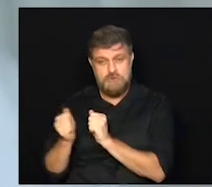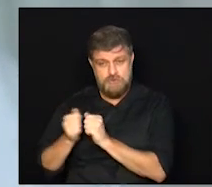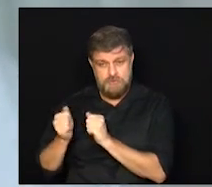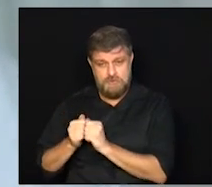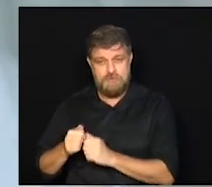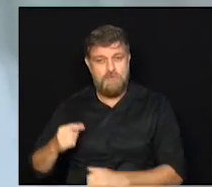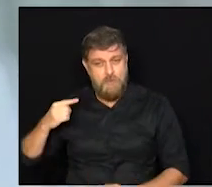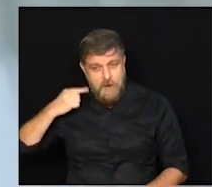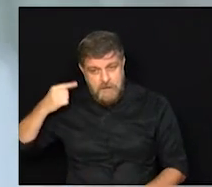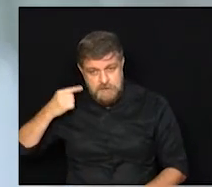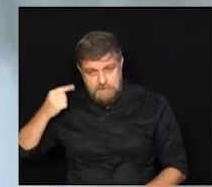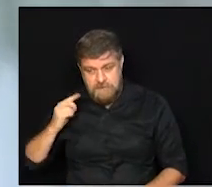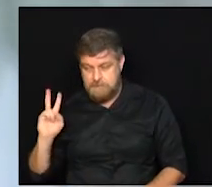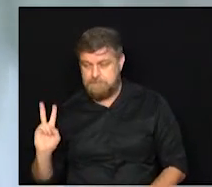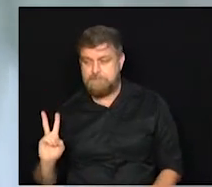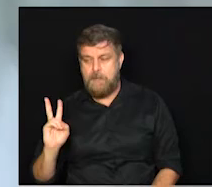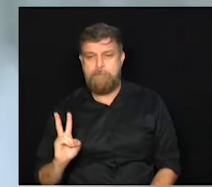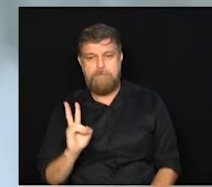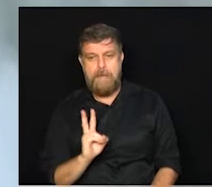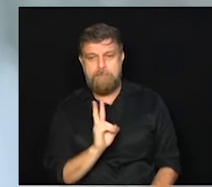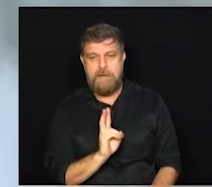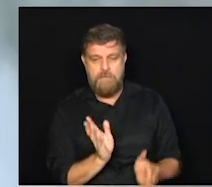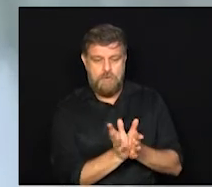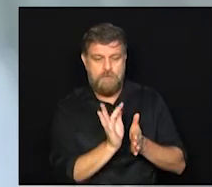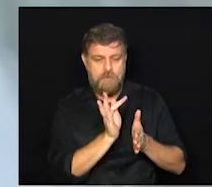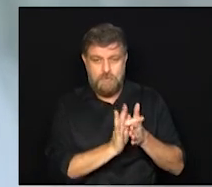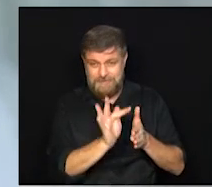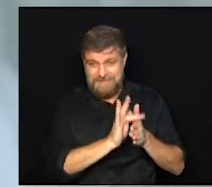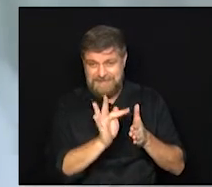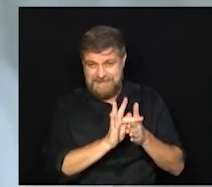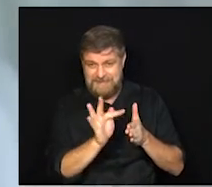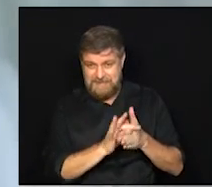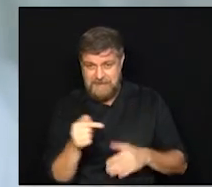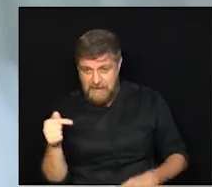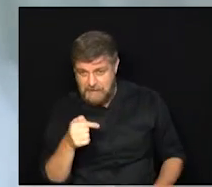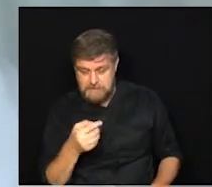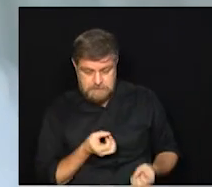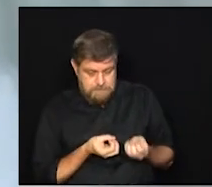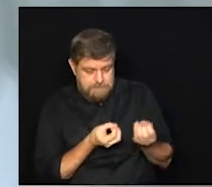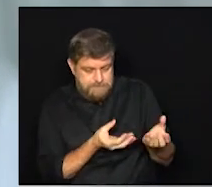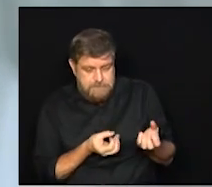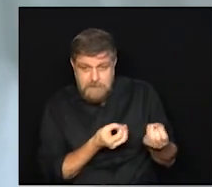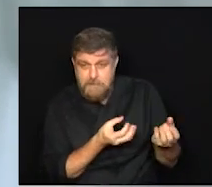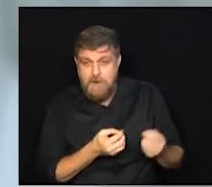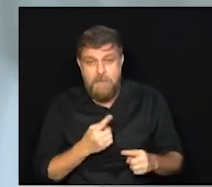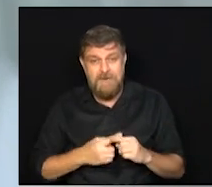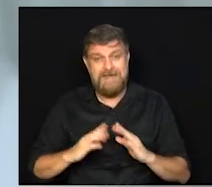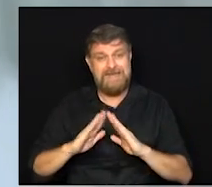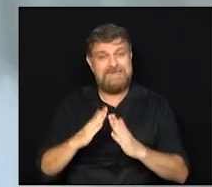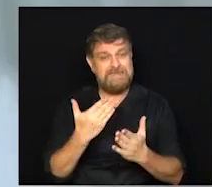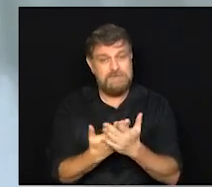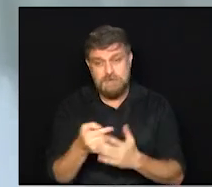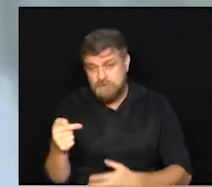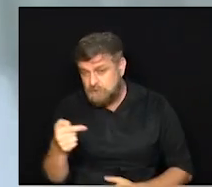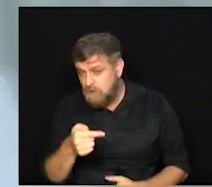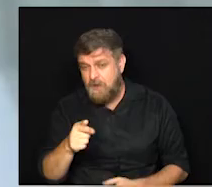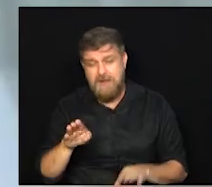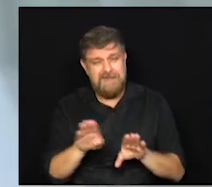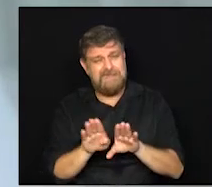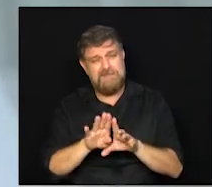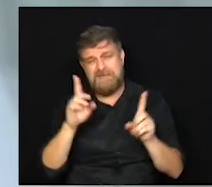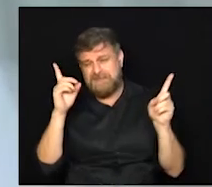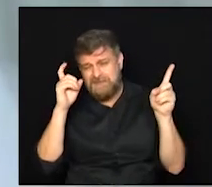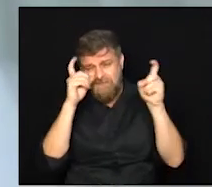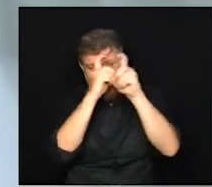no Conselho Tutelar e foi uma coisa que a gente até colocou, por conta das escolas também, que tem uma